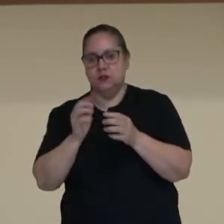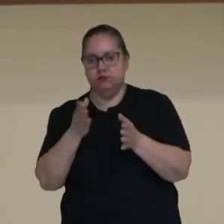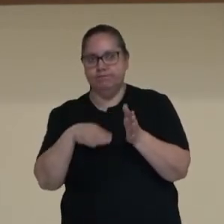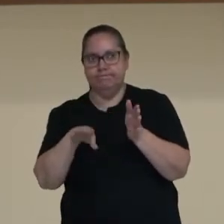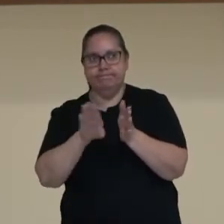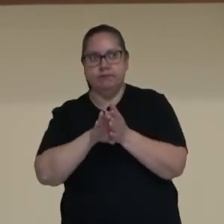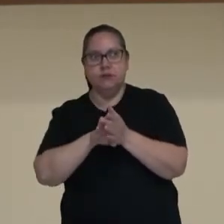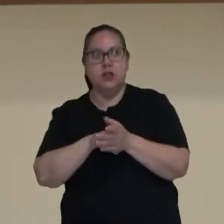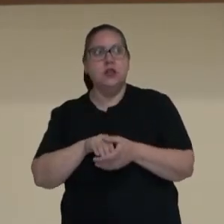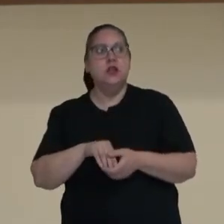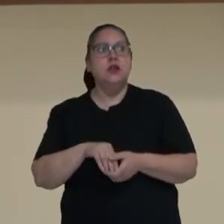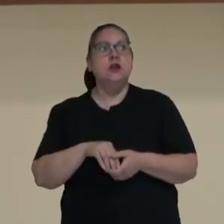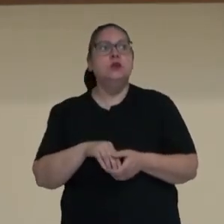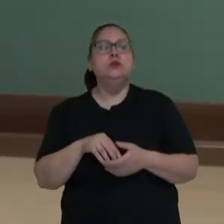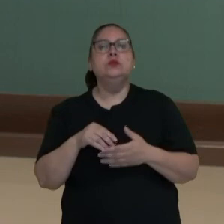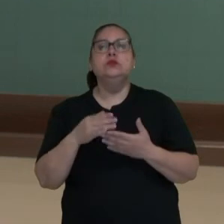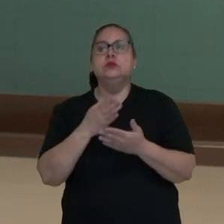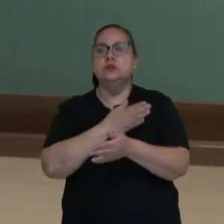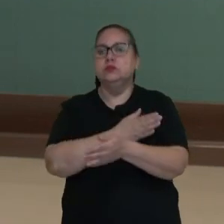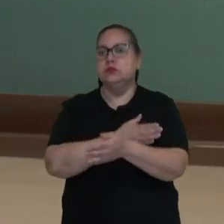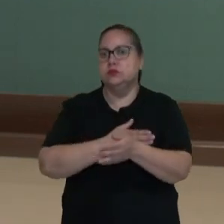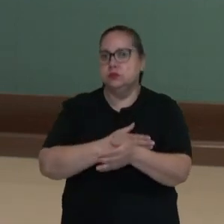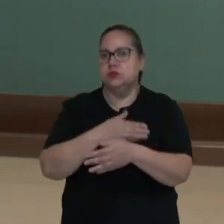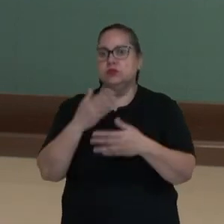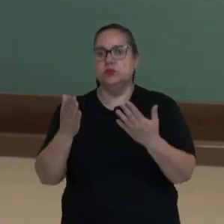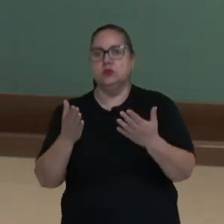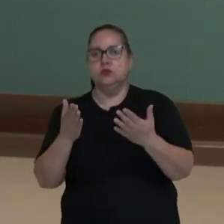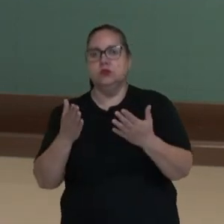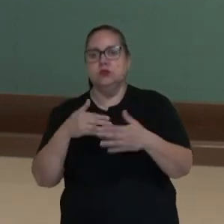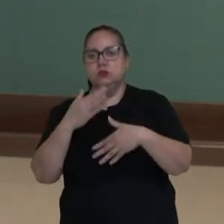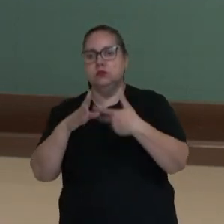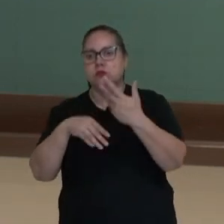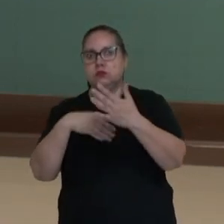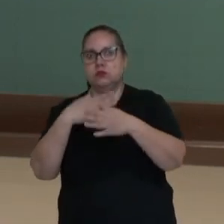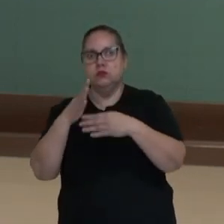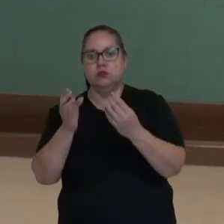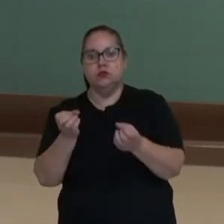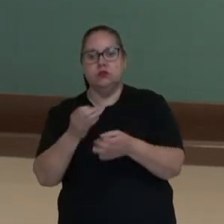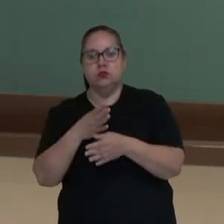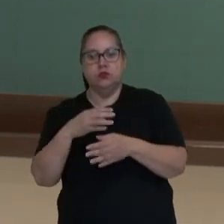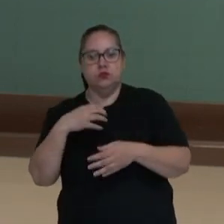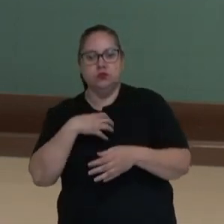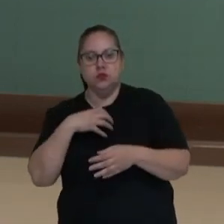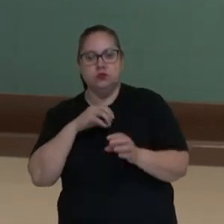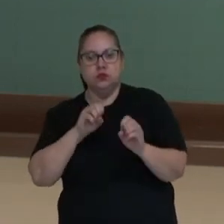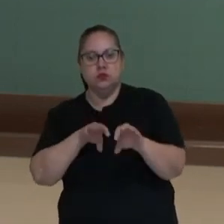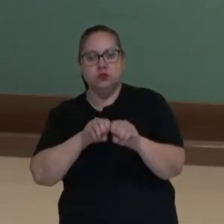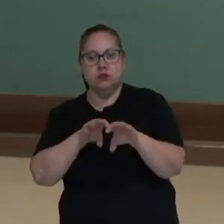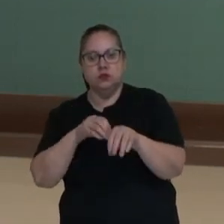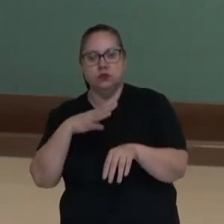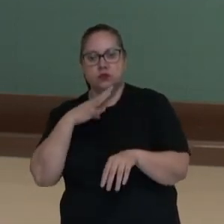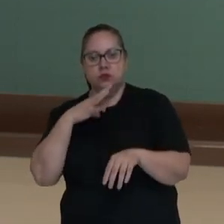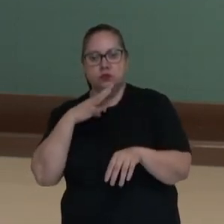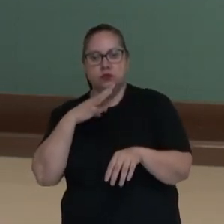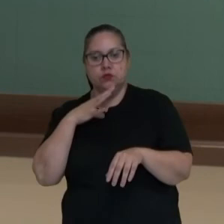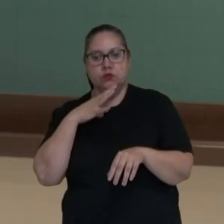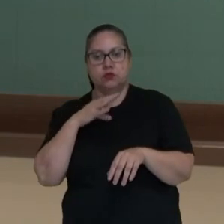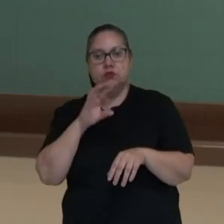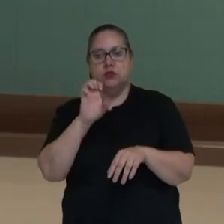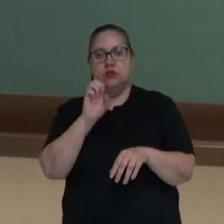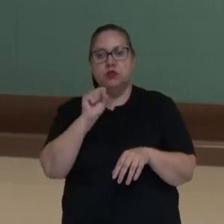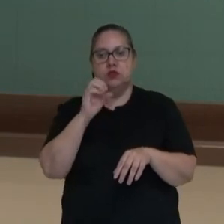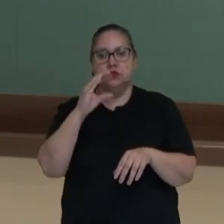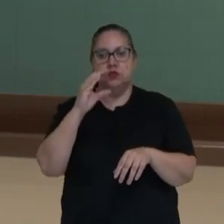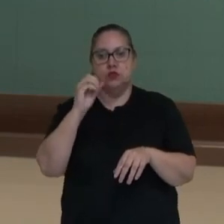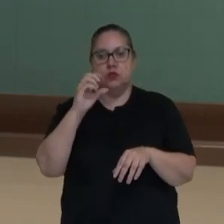retomada? Bom, durante a Idade Média desenvolveu-se um novo método de ensino, conhecido como método